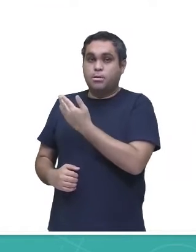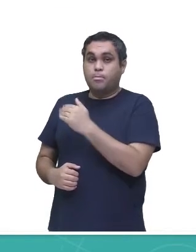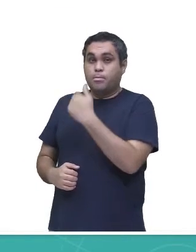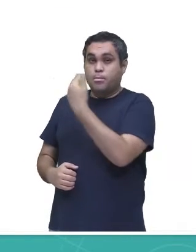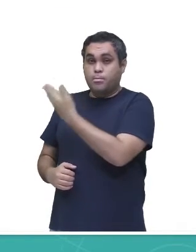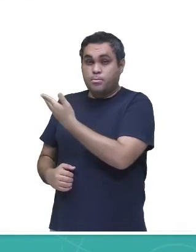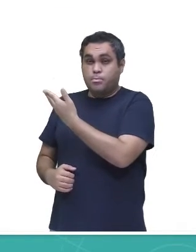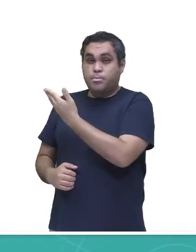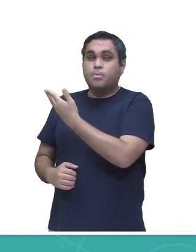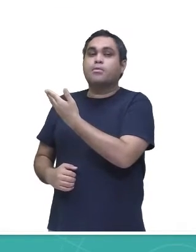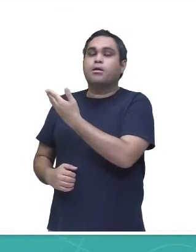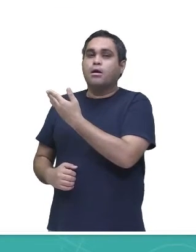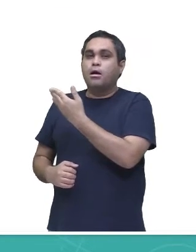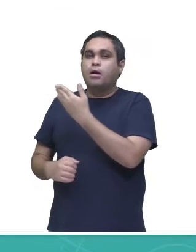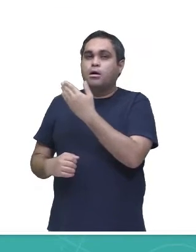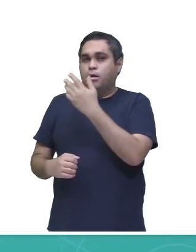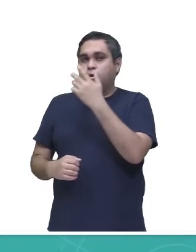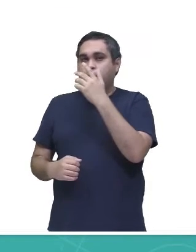No caso a pele